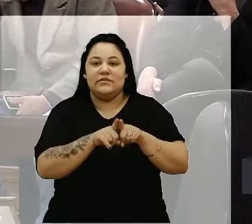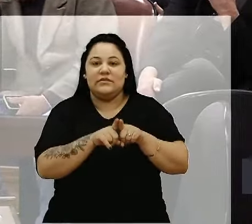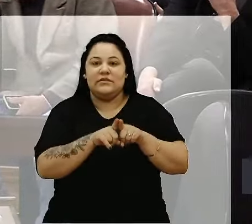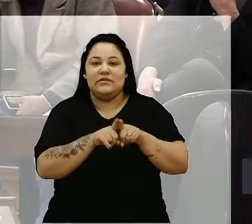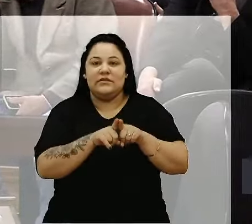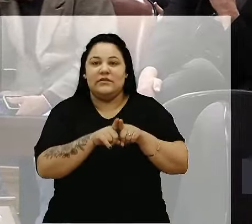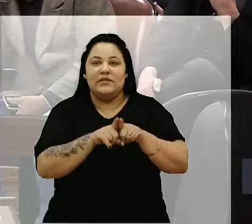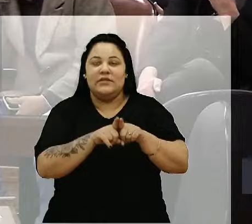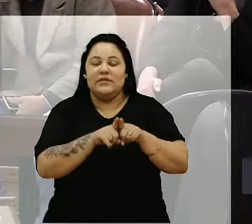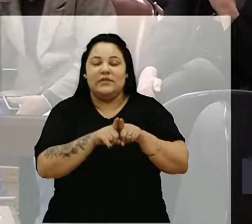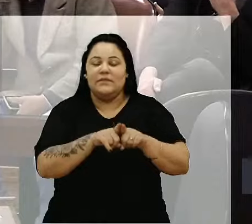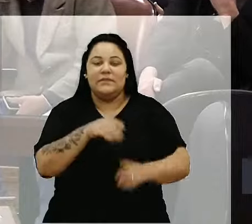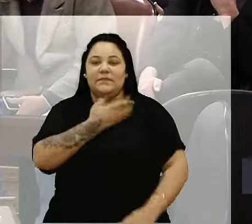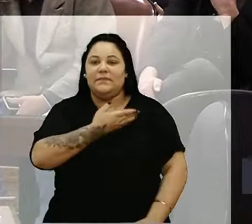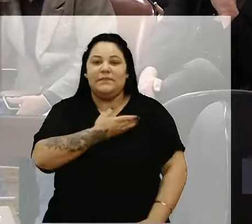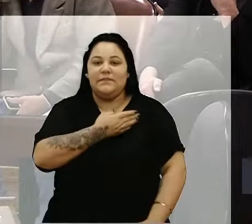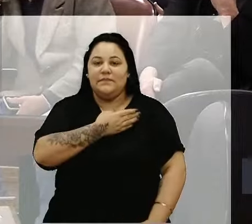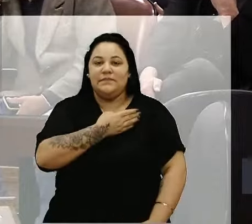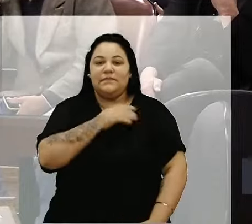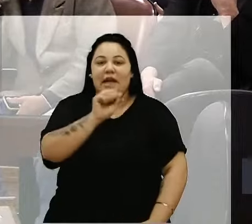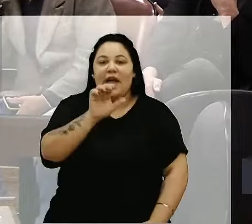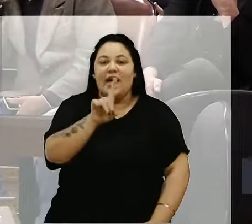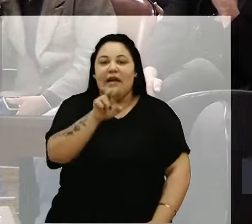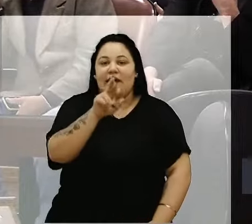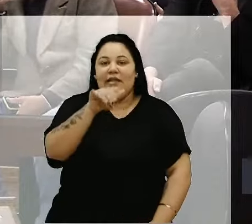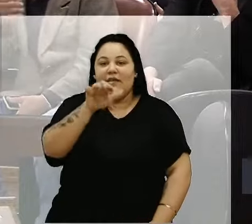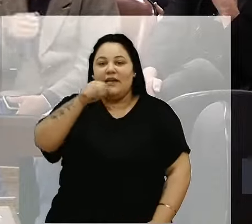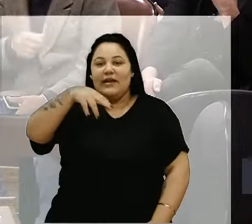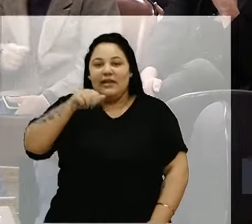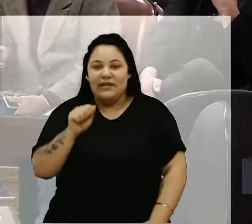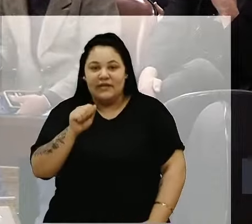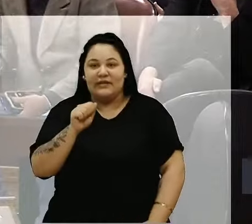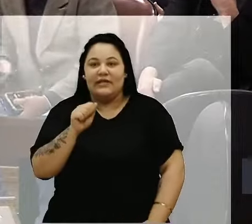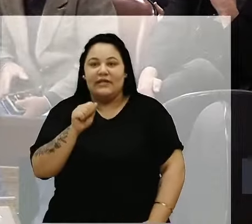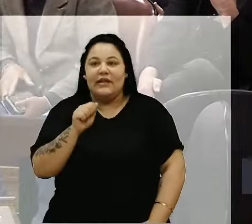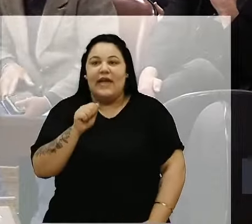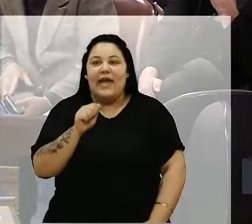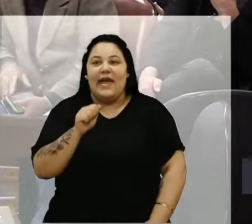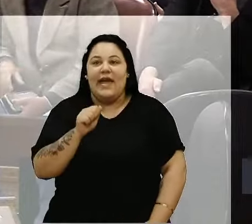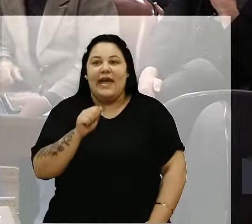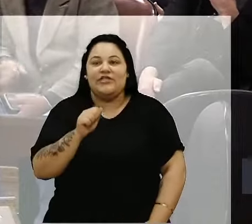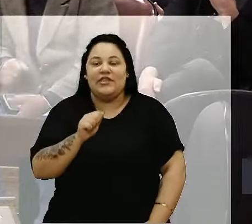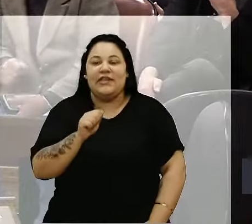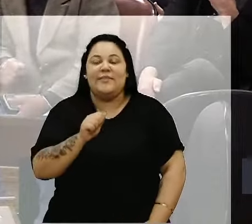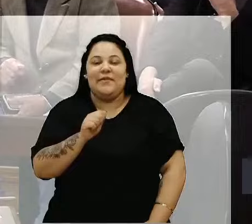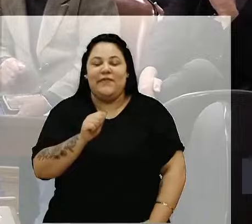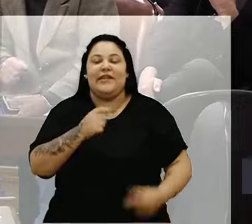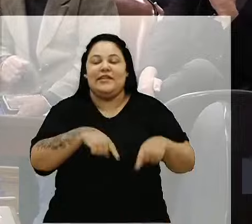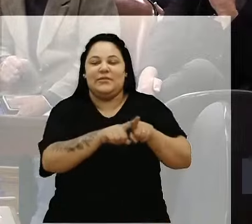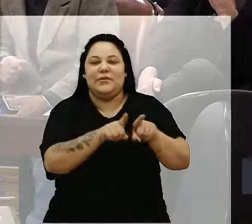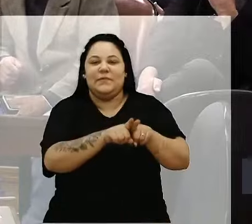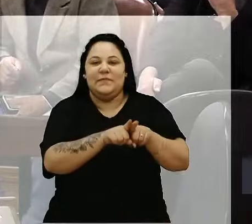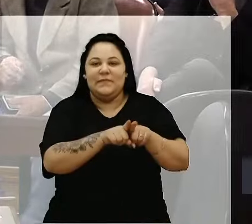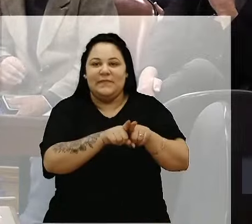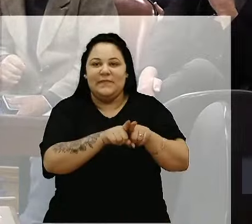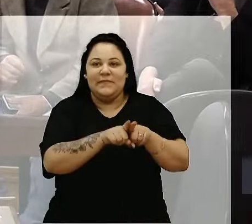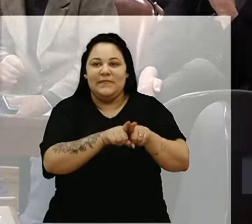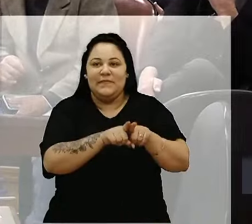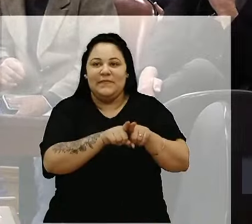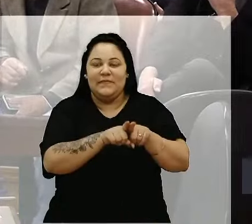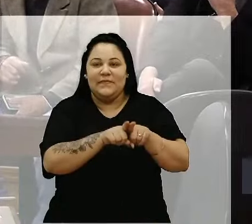amigas. Adriana Adri Pacheco da Silveira, colega e amiga. O Vomir da Rosa e o Volney